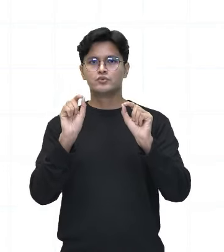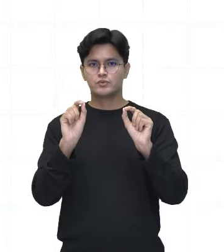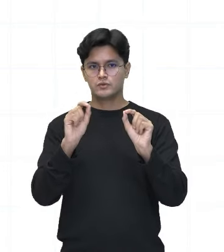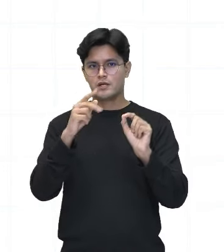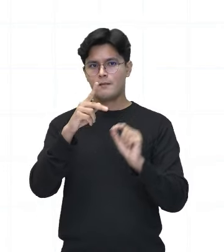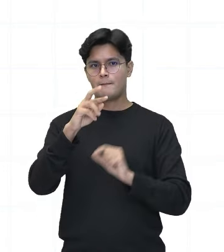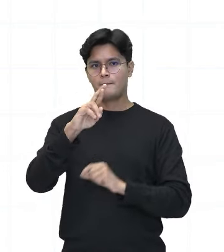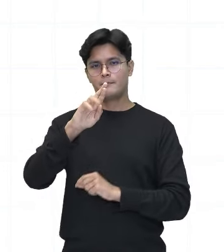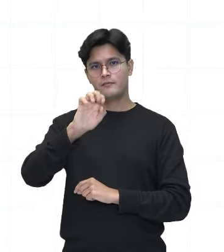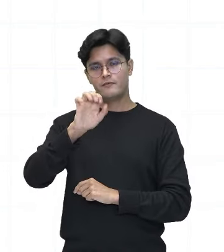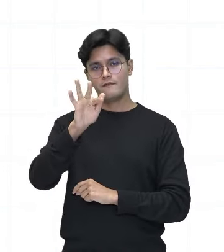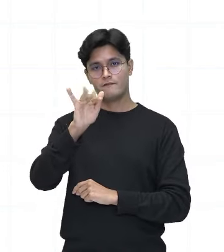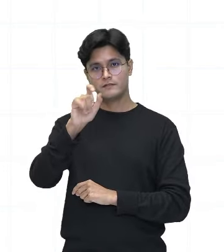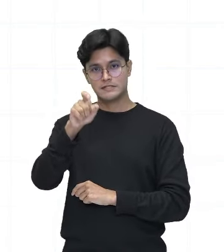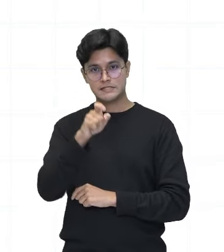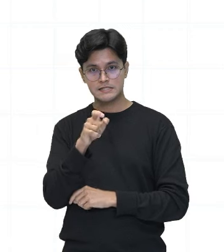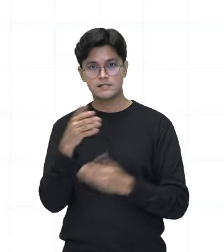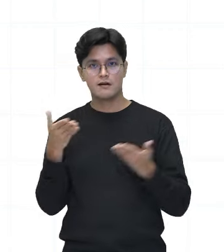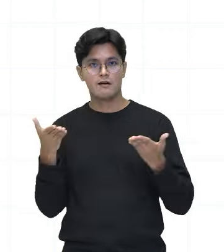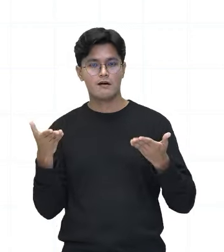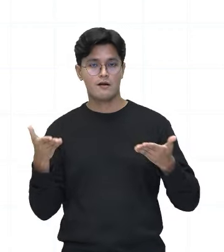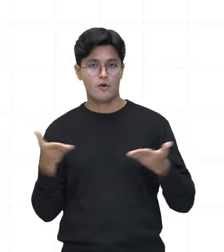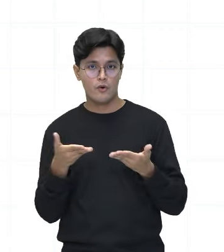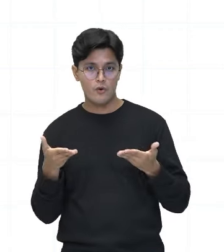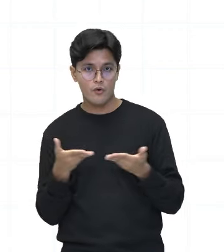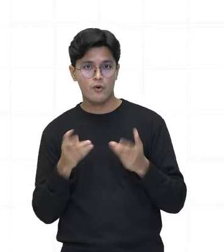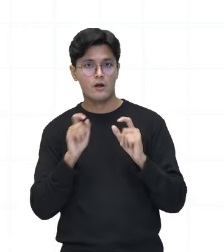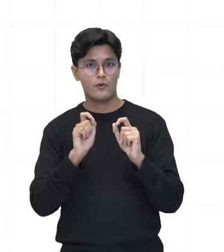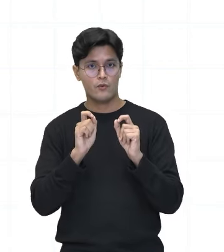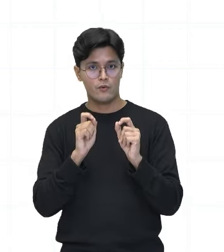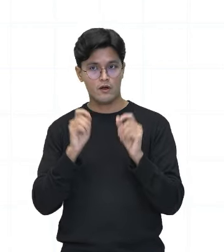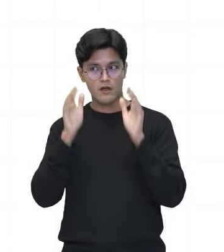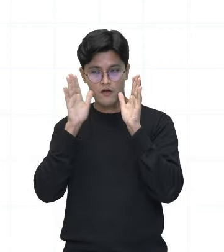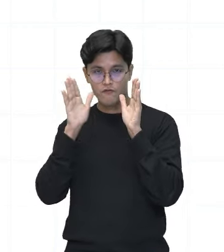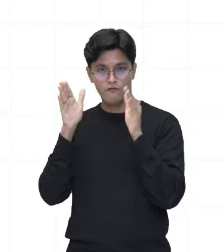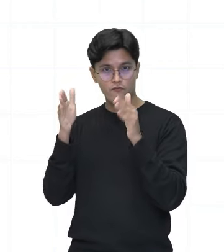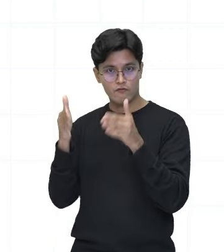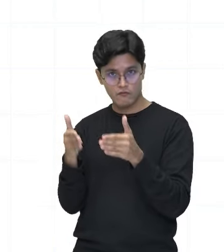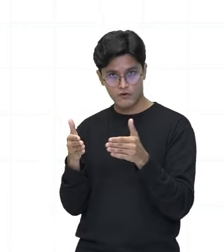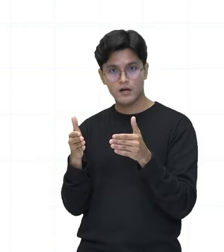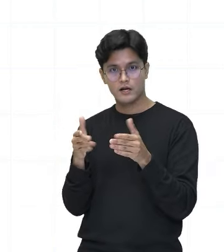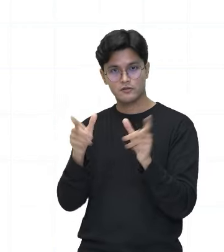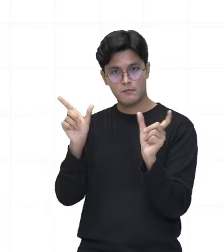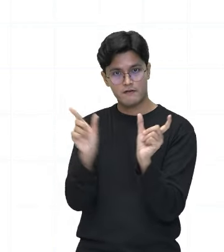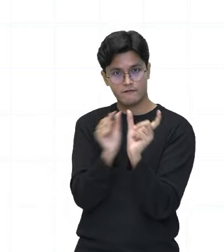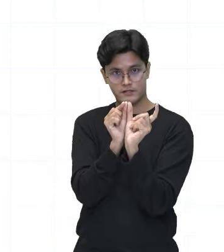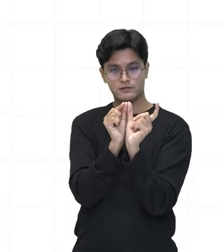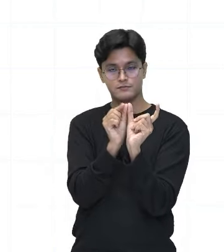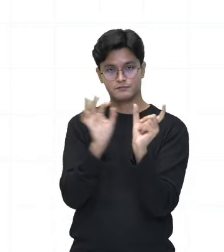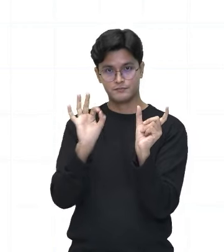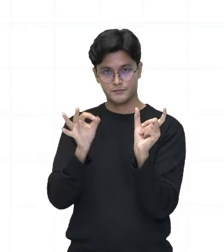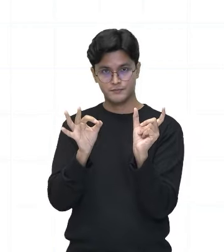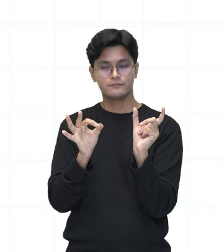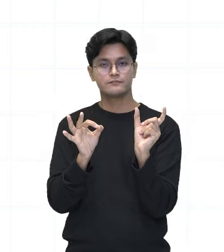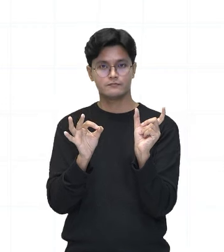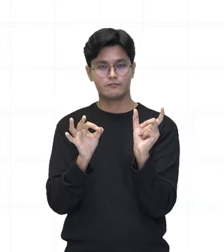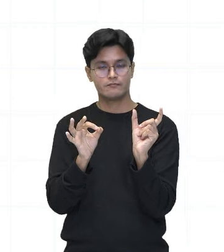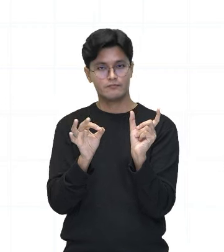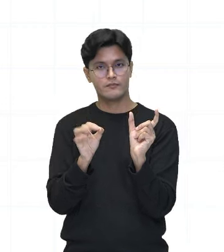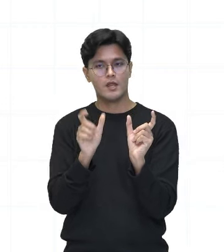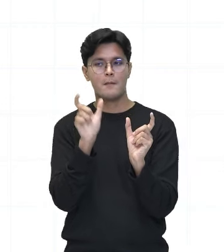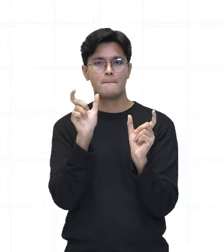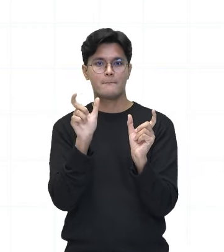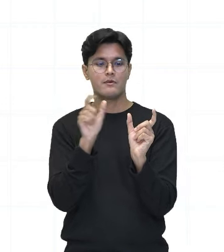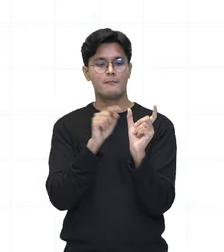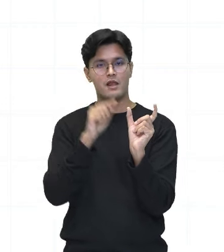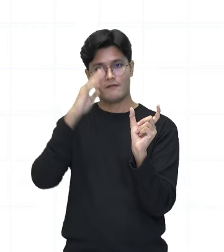vamos agora colocar o nosso foco no prefixo, nas palavras que vêm antes da palavra